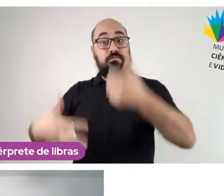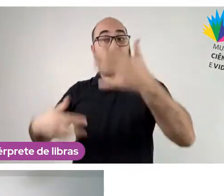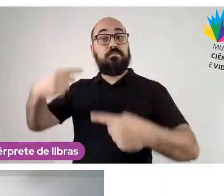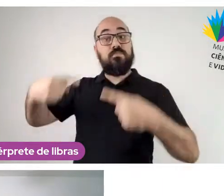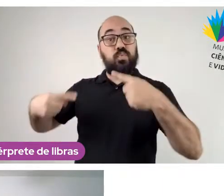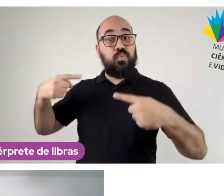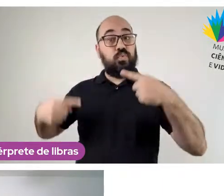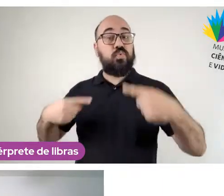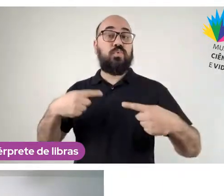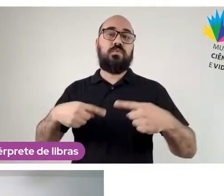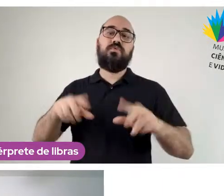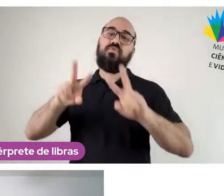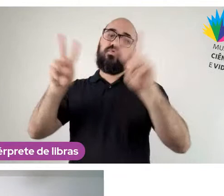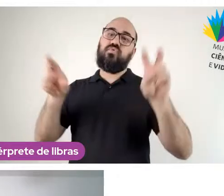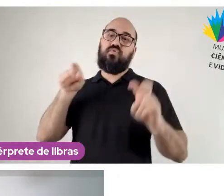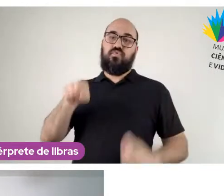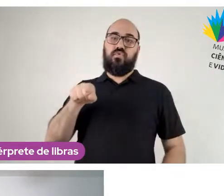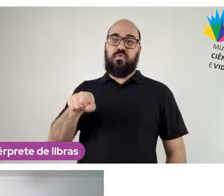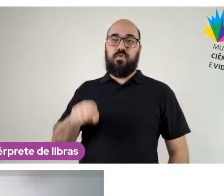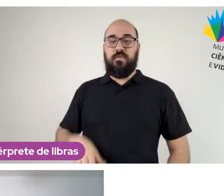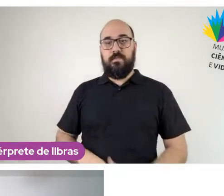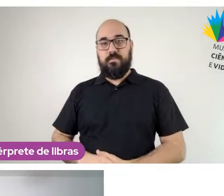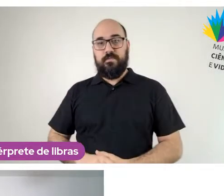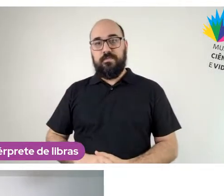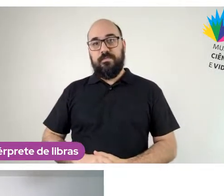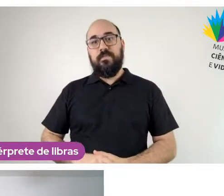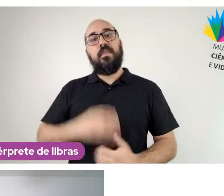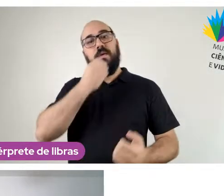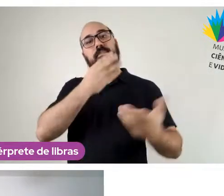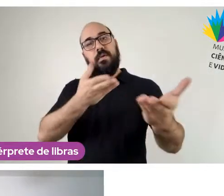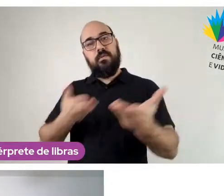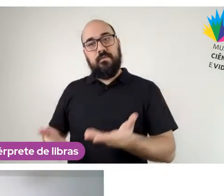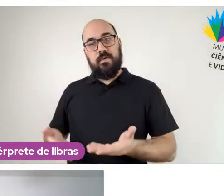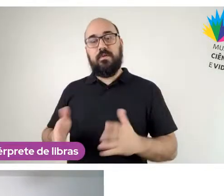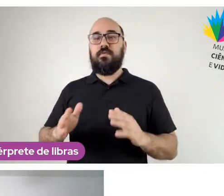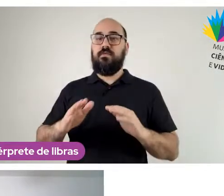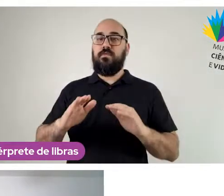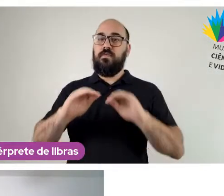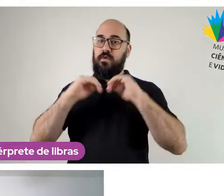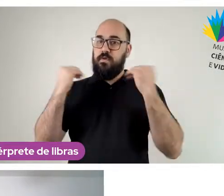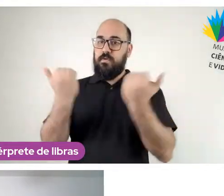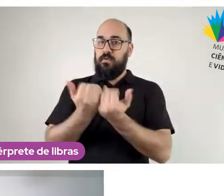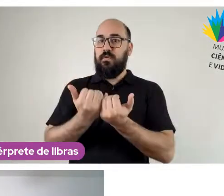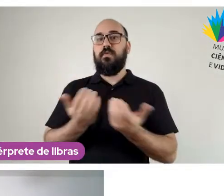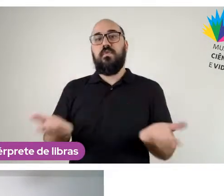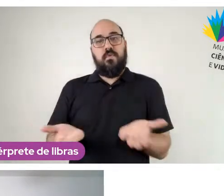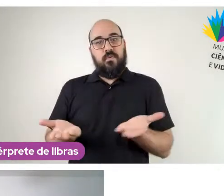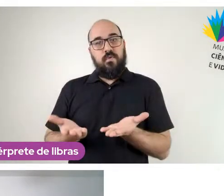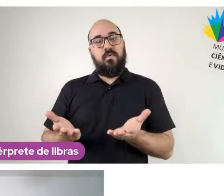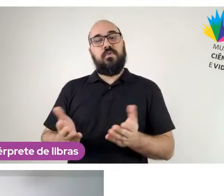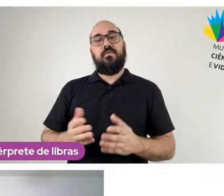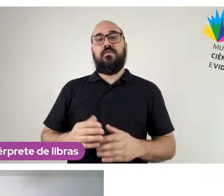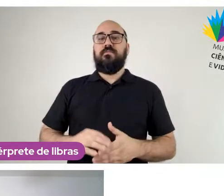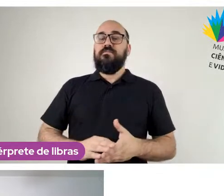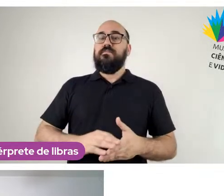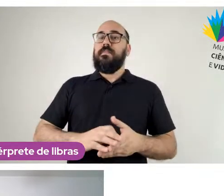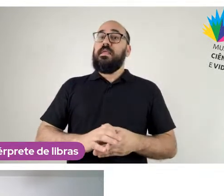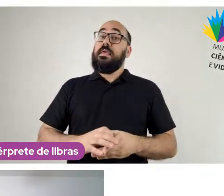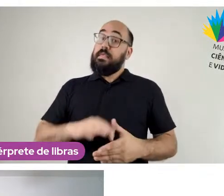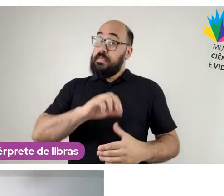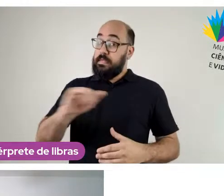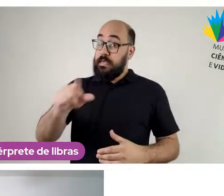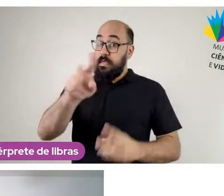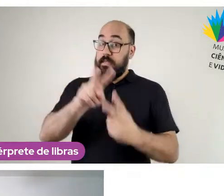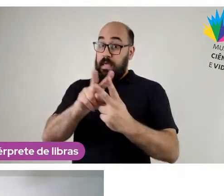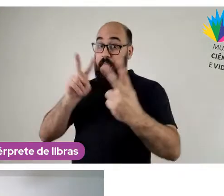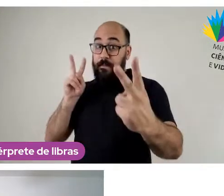vocês sejam muito bem-vindos ao nosso novo evento sobre ODS 14, tanto quem estiver participando da forma